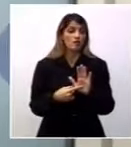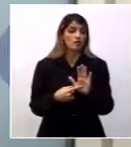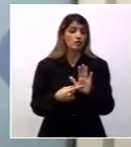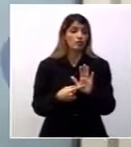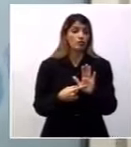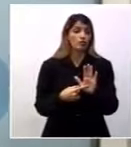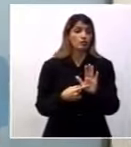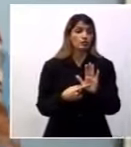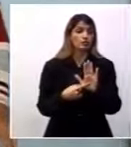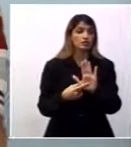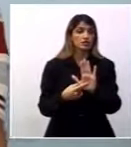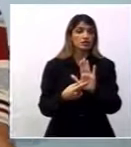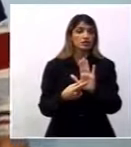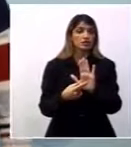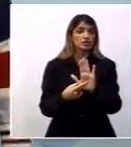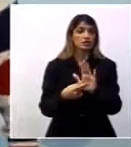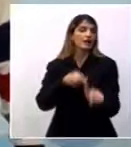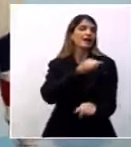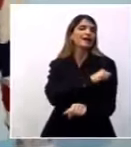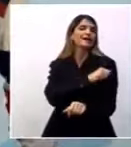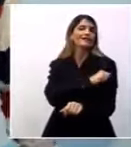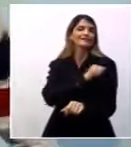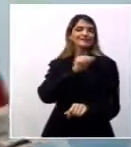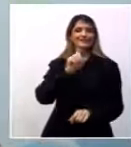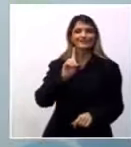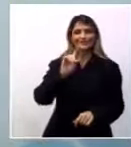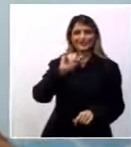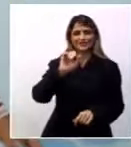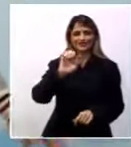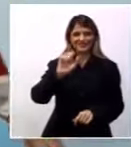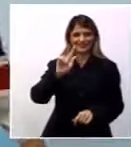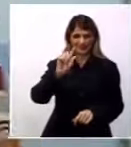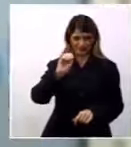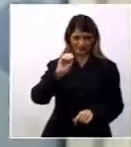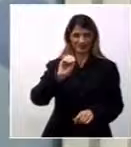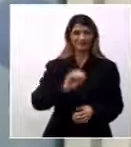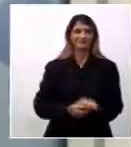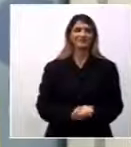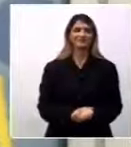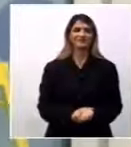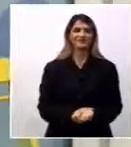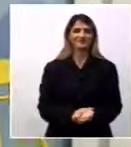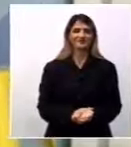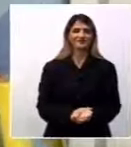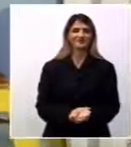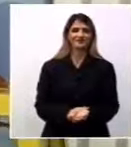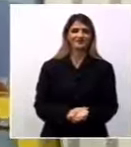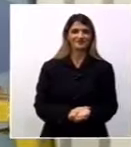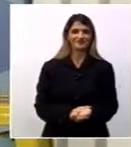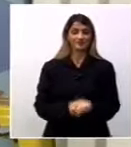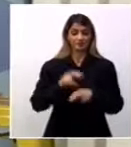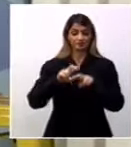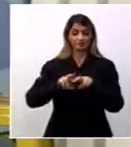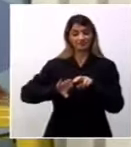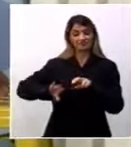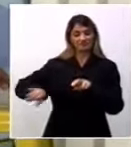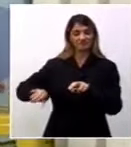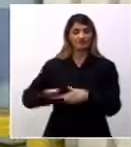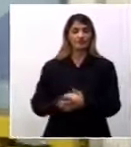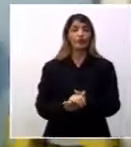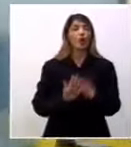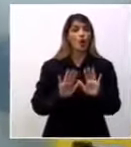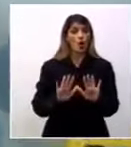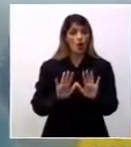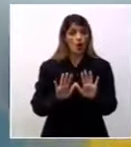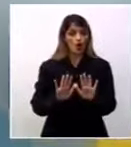né, com o nosso aluno Diego, de novo, por favor. Com licença, que eu vou tirar esse banco. Reparem